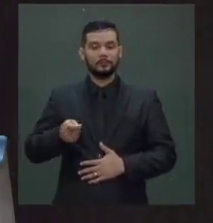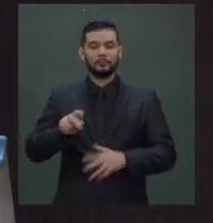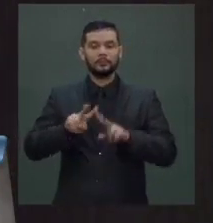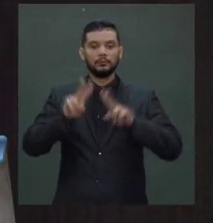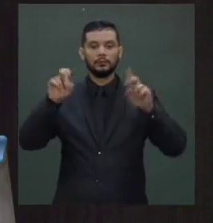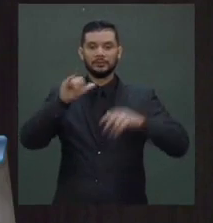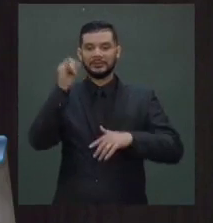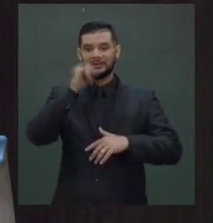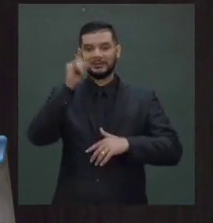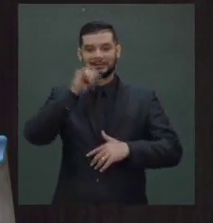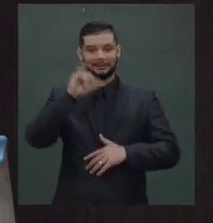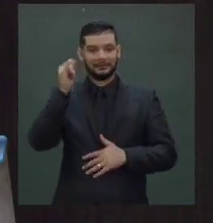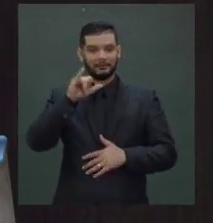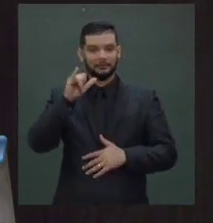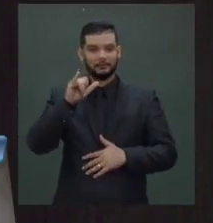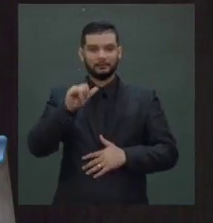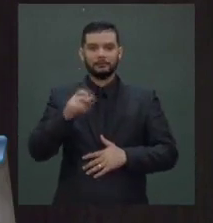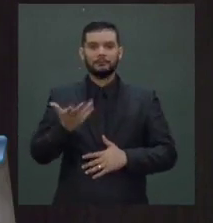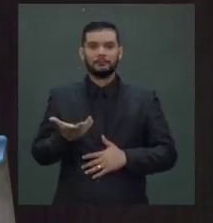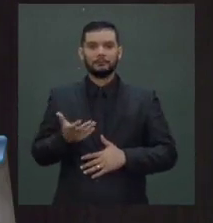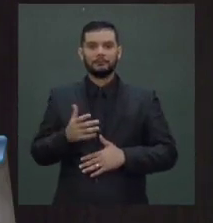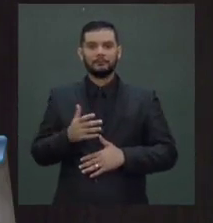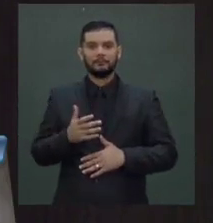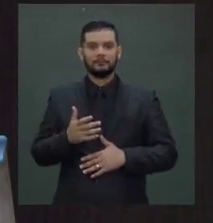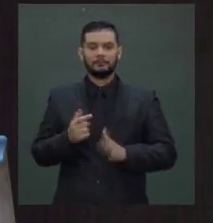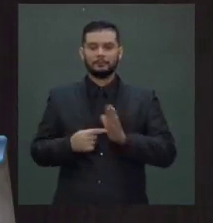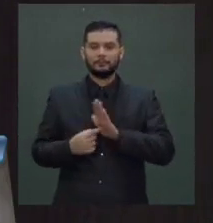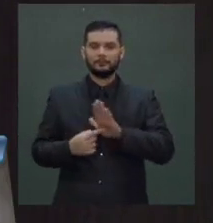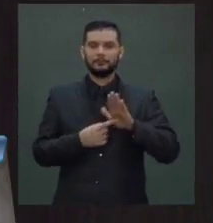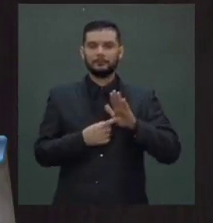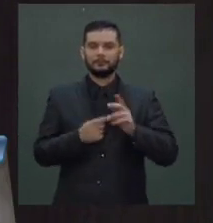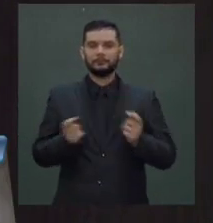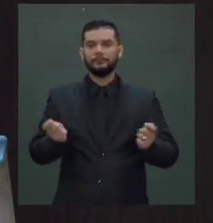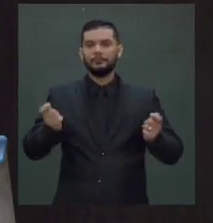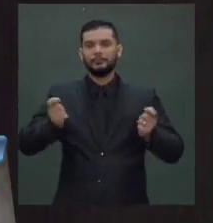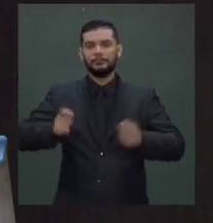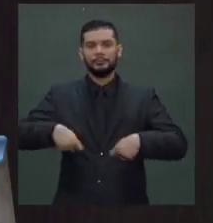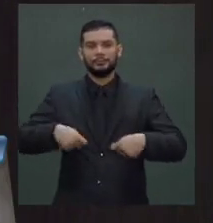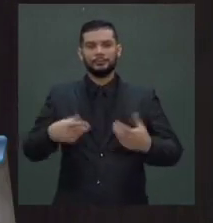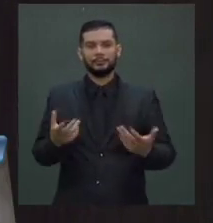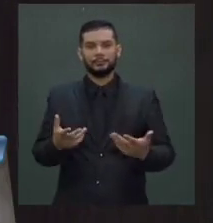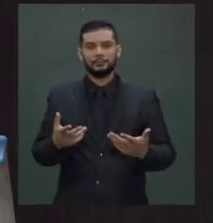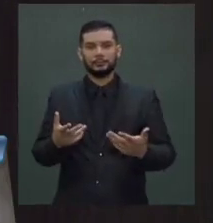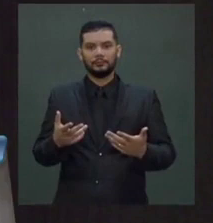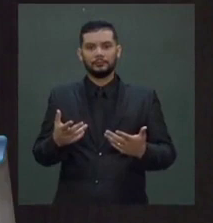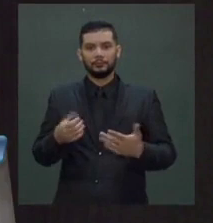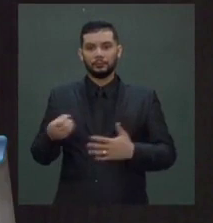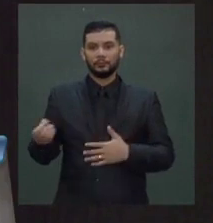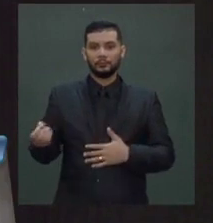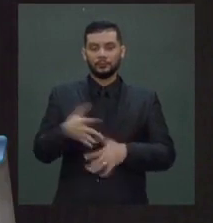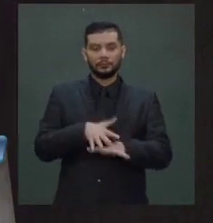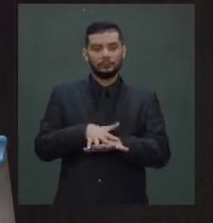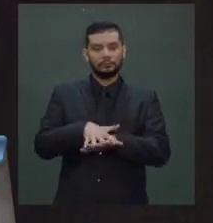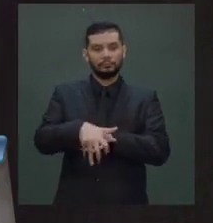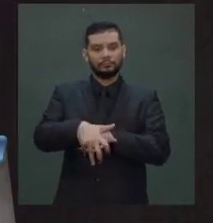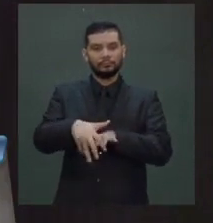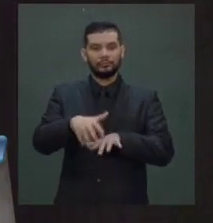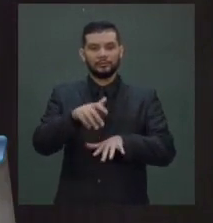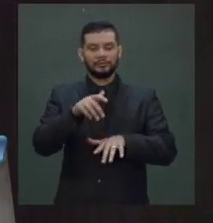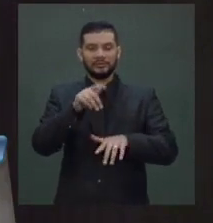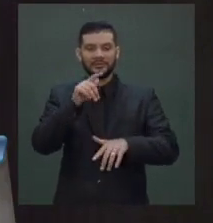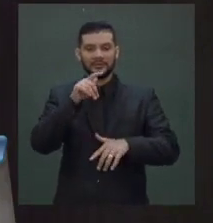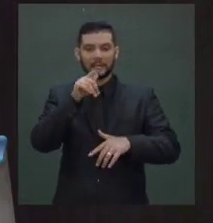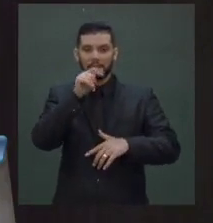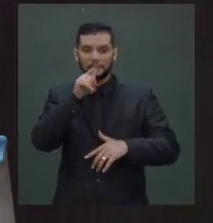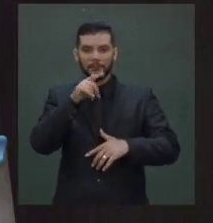elétrica, em que se disponibilizaram, né, as possibilidades para novas termoelétricas no Brasil,